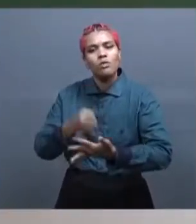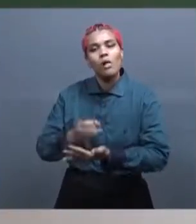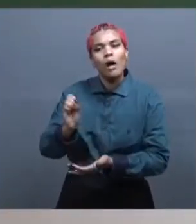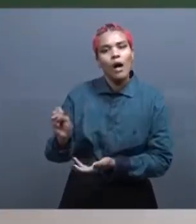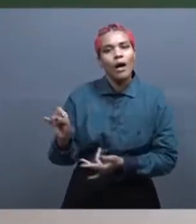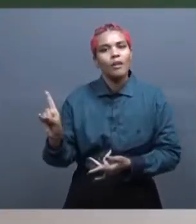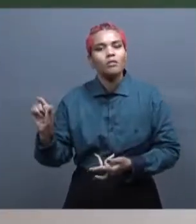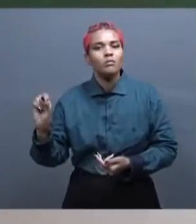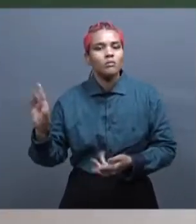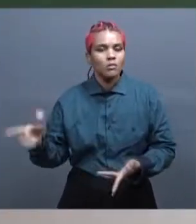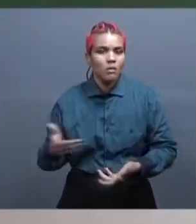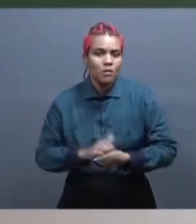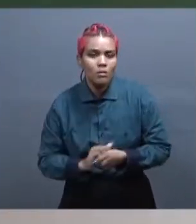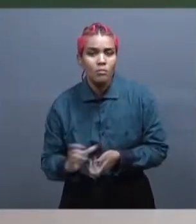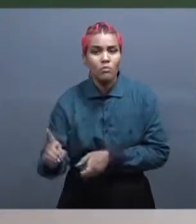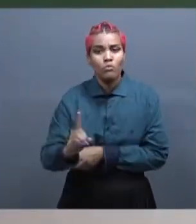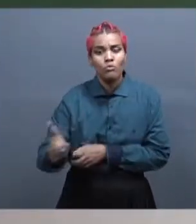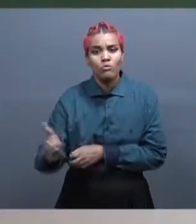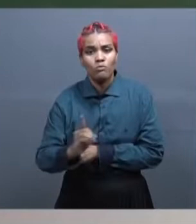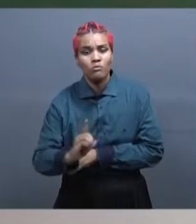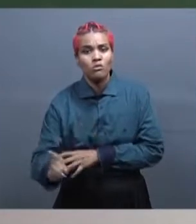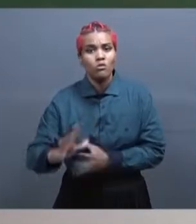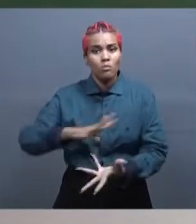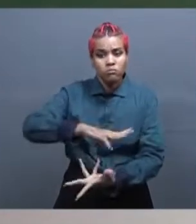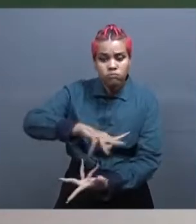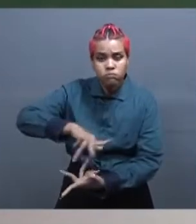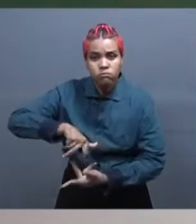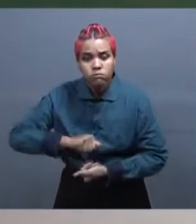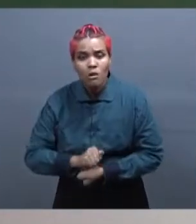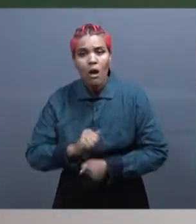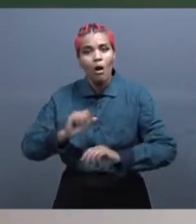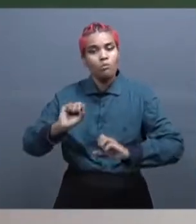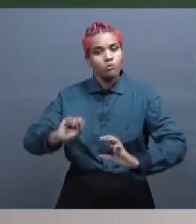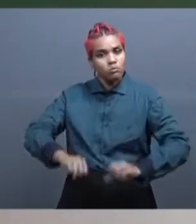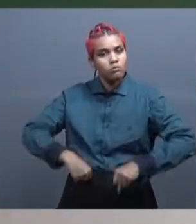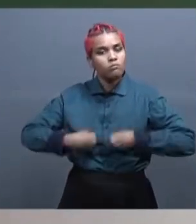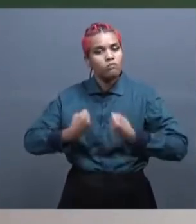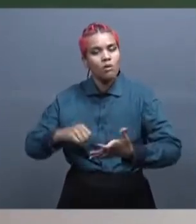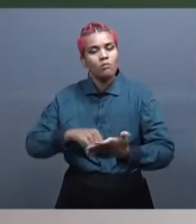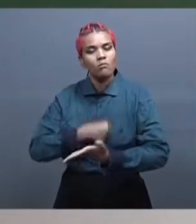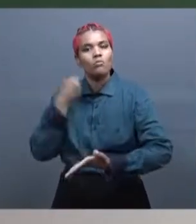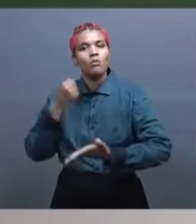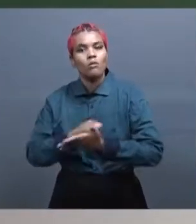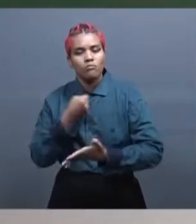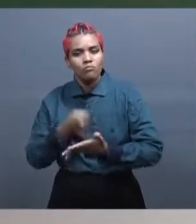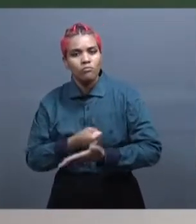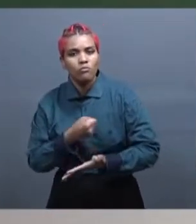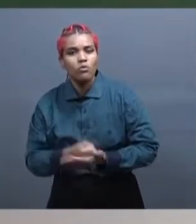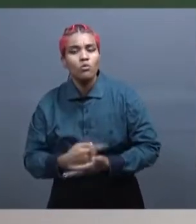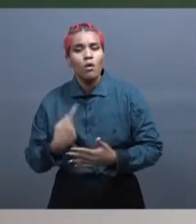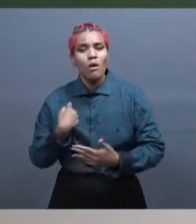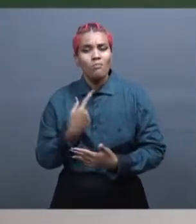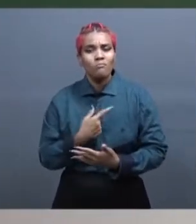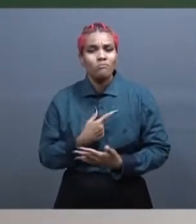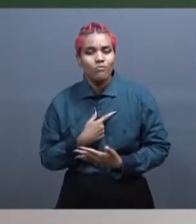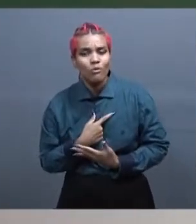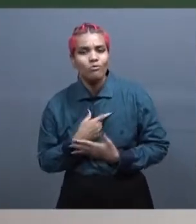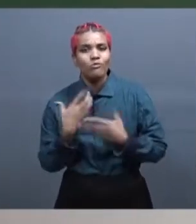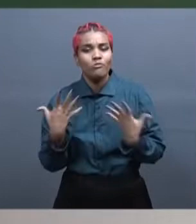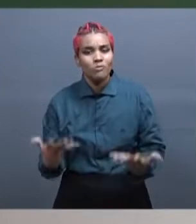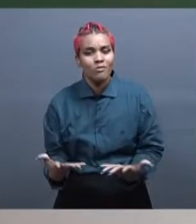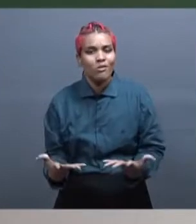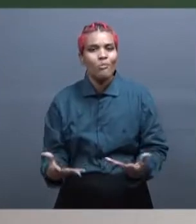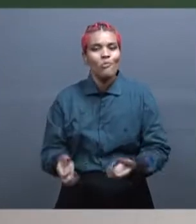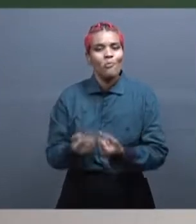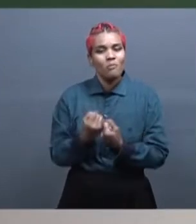dia mundial da luta contra a aids então vai ser uma grande caminhada estou muito satisfeito porque nós já estamos aí com mais de 600 pessoas